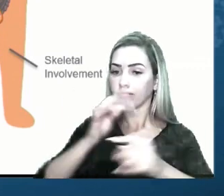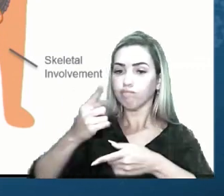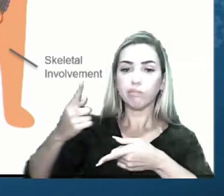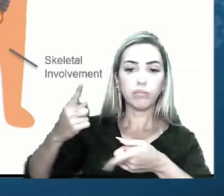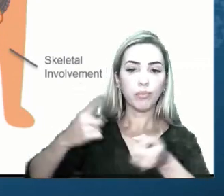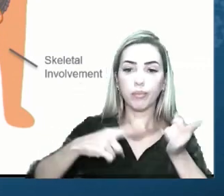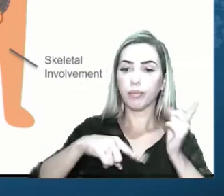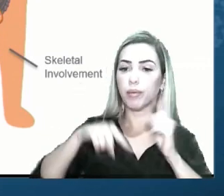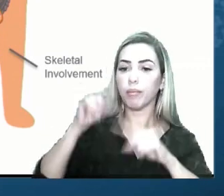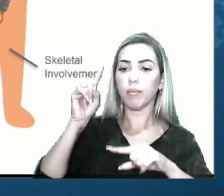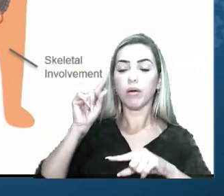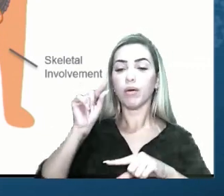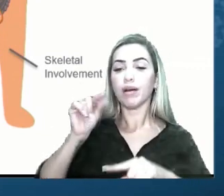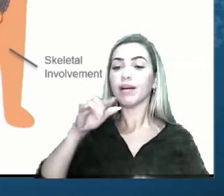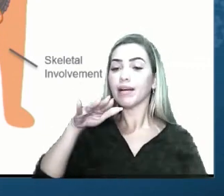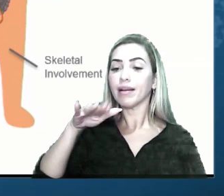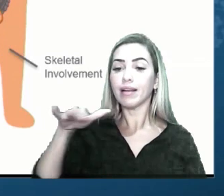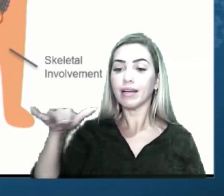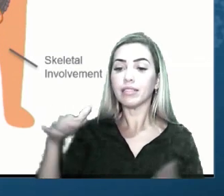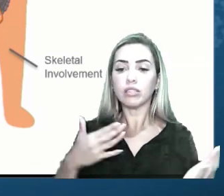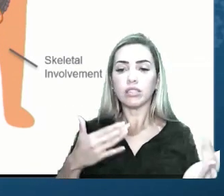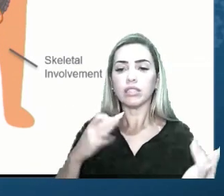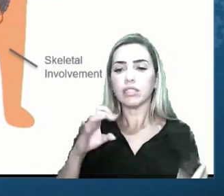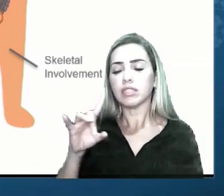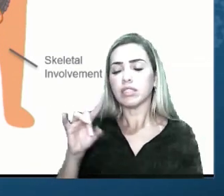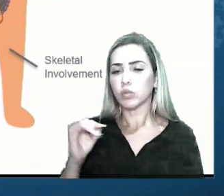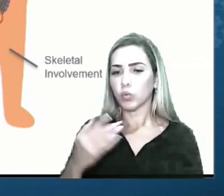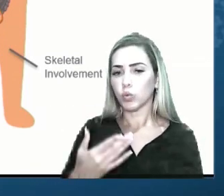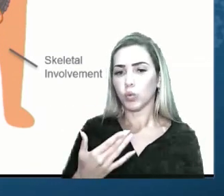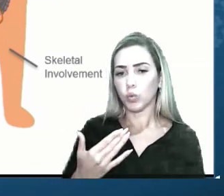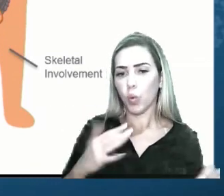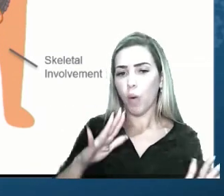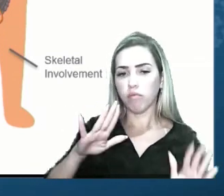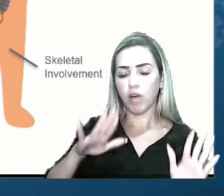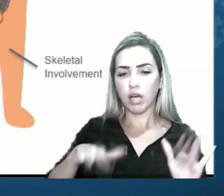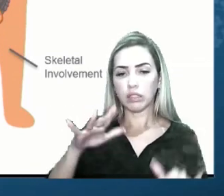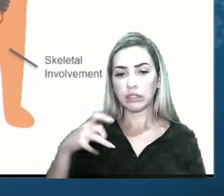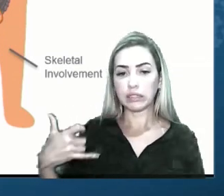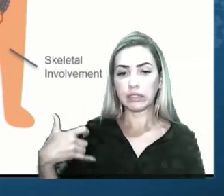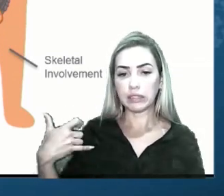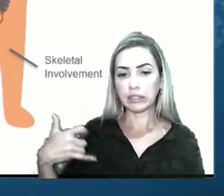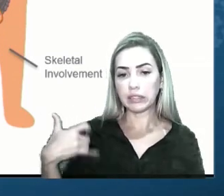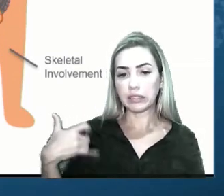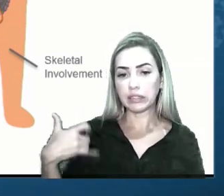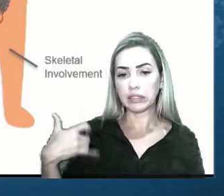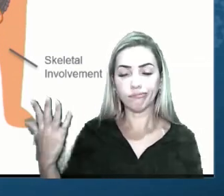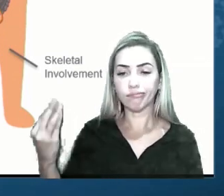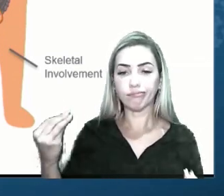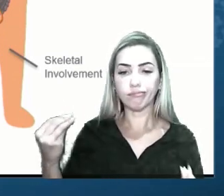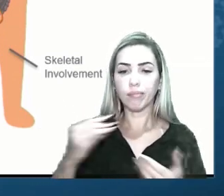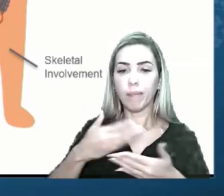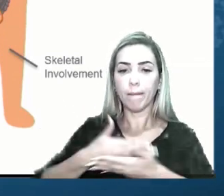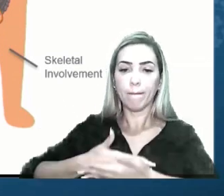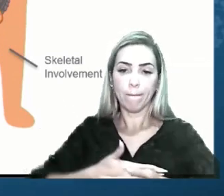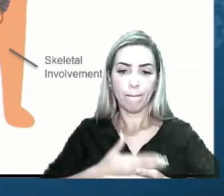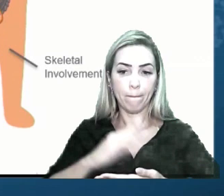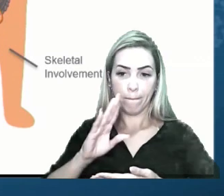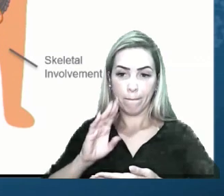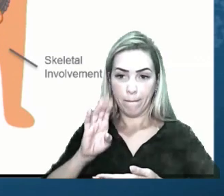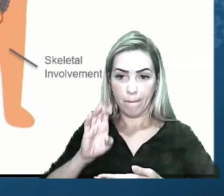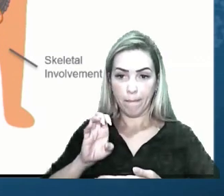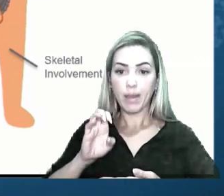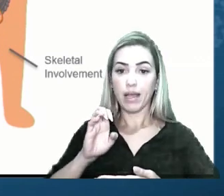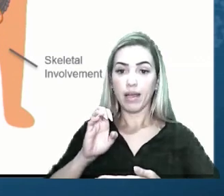revolucionário com crianças muito jovens, muitas vezes crianças, bebês, e eles